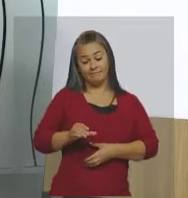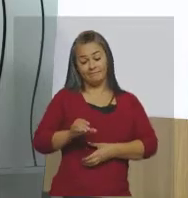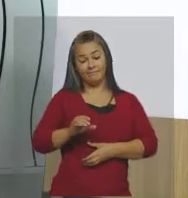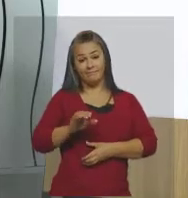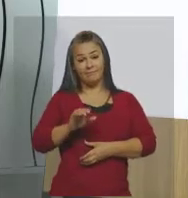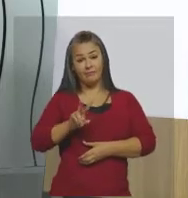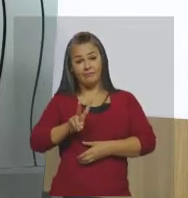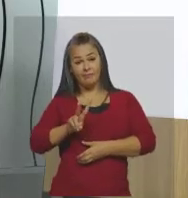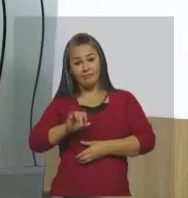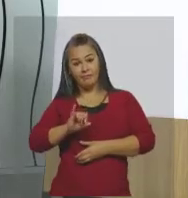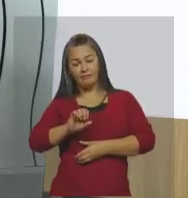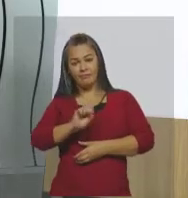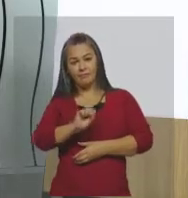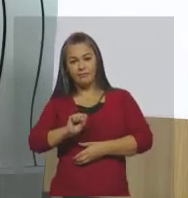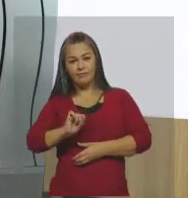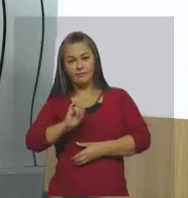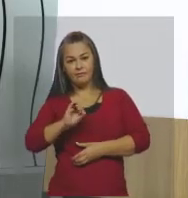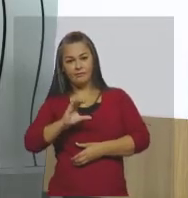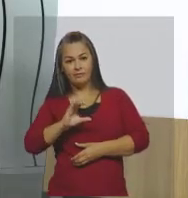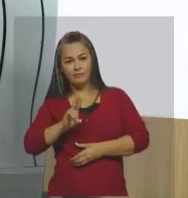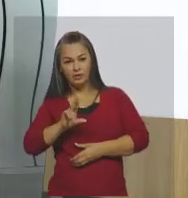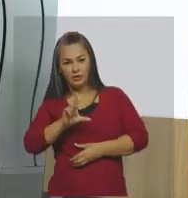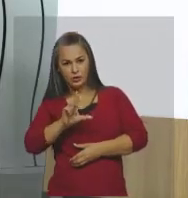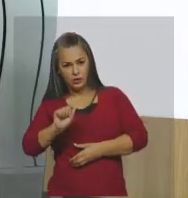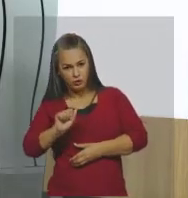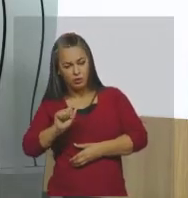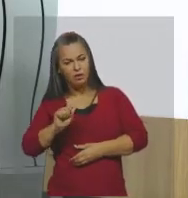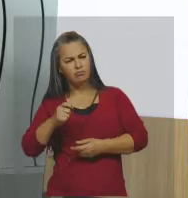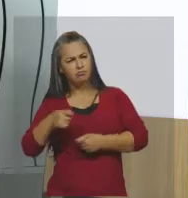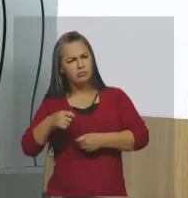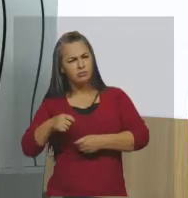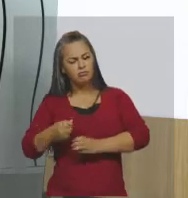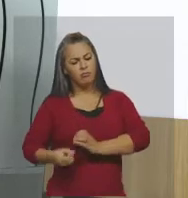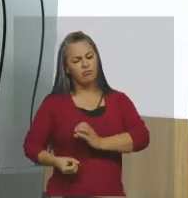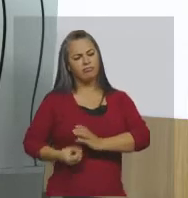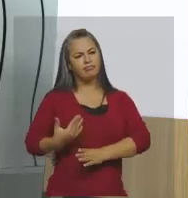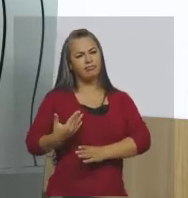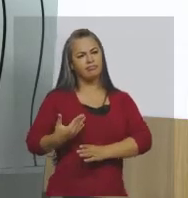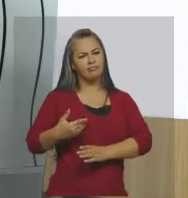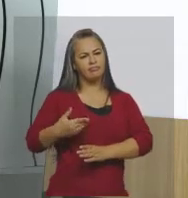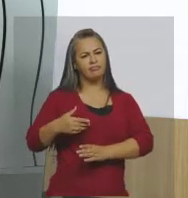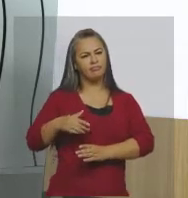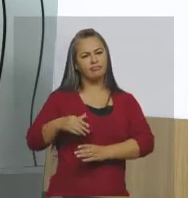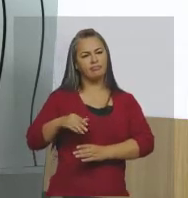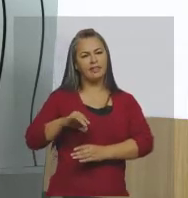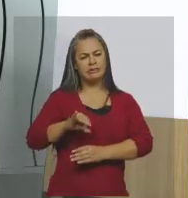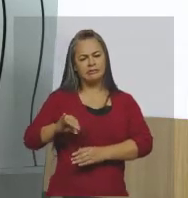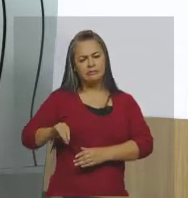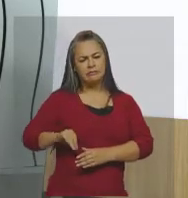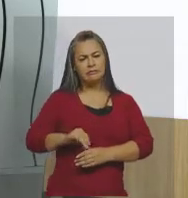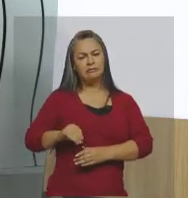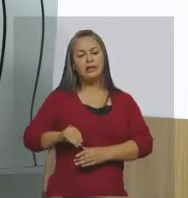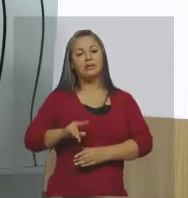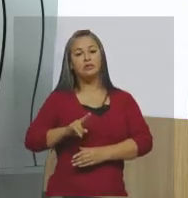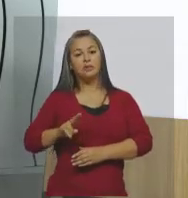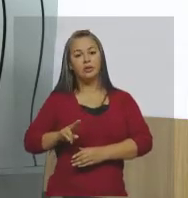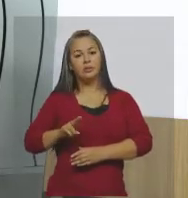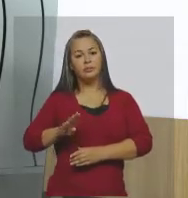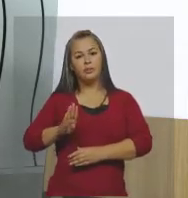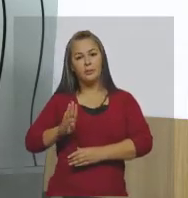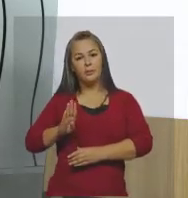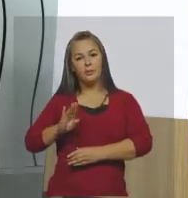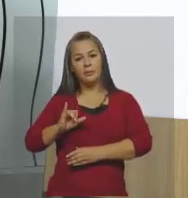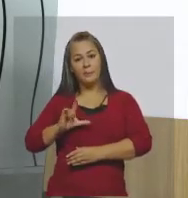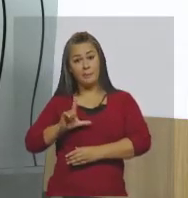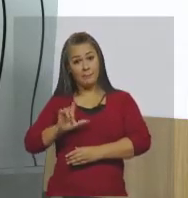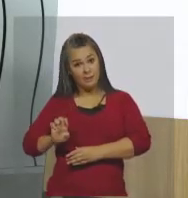consegue produzir alguns sais, que formam um líquido que é a bile. Esse bile é cheio de sais, que vão ajudar também,